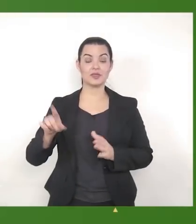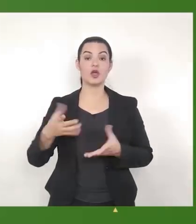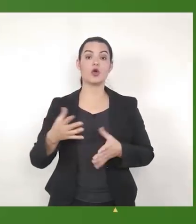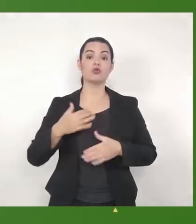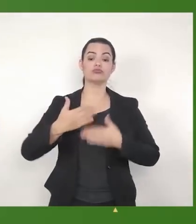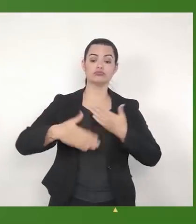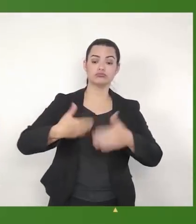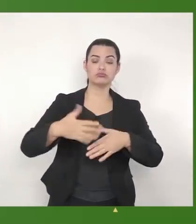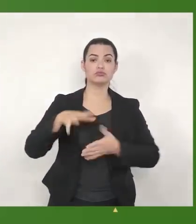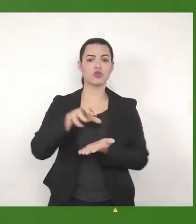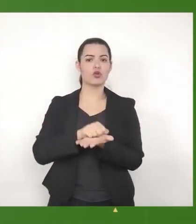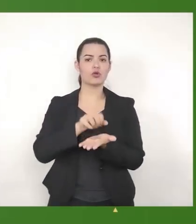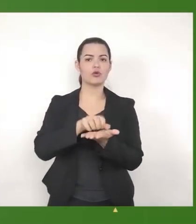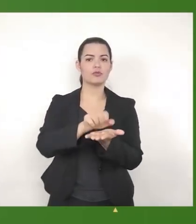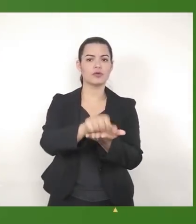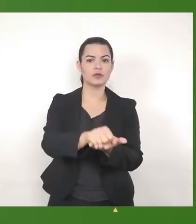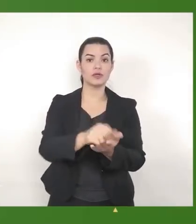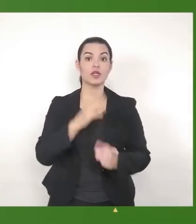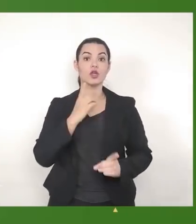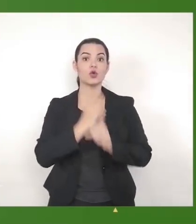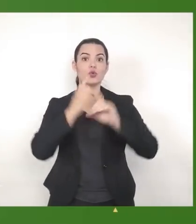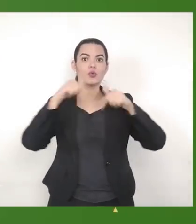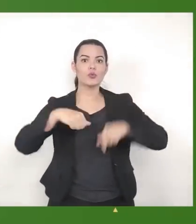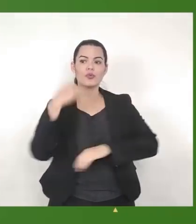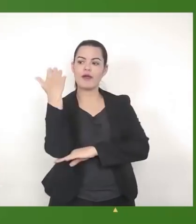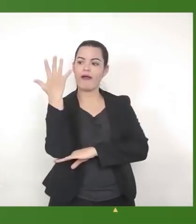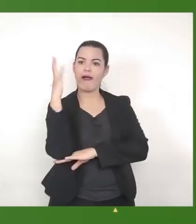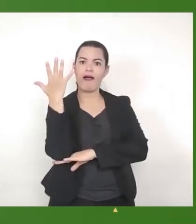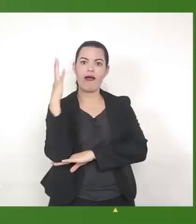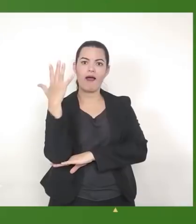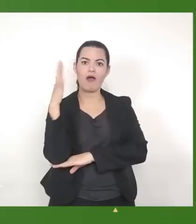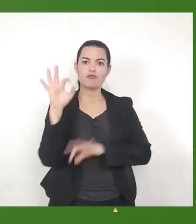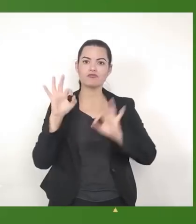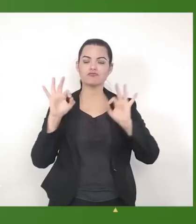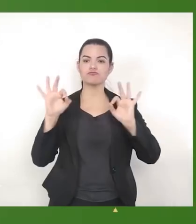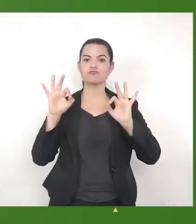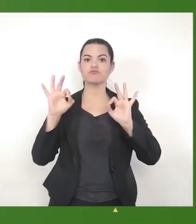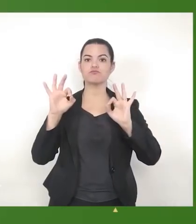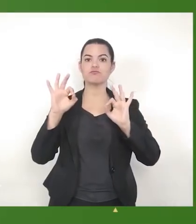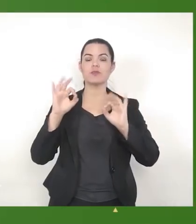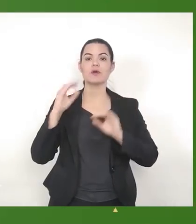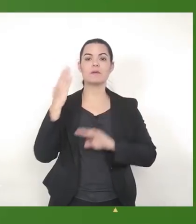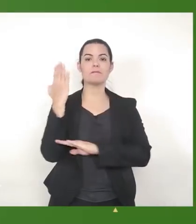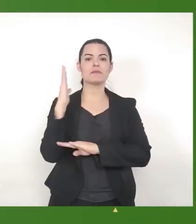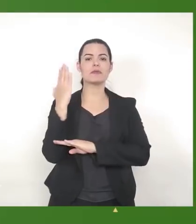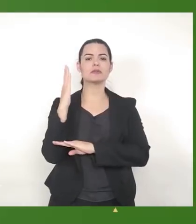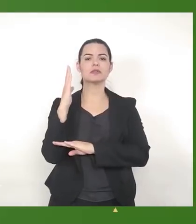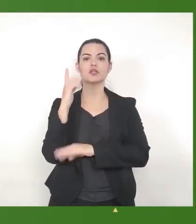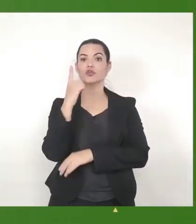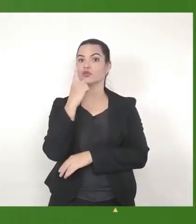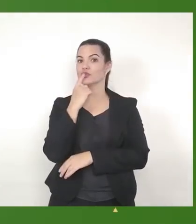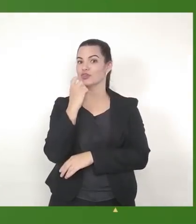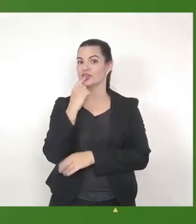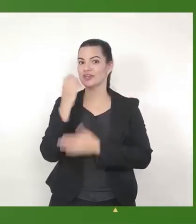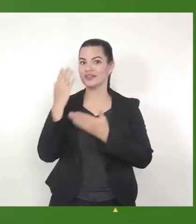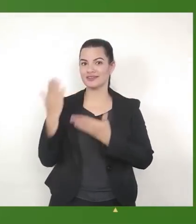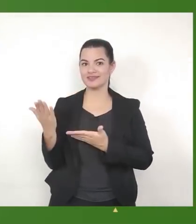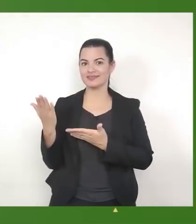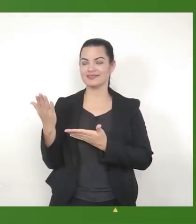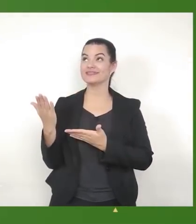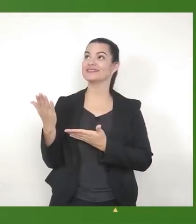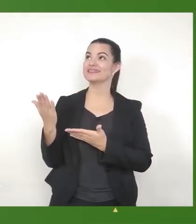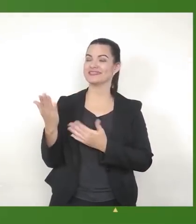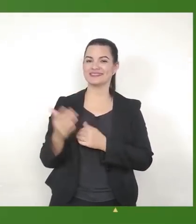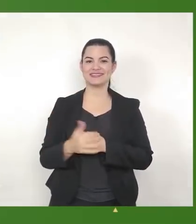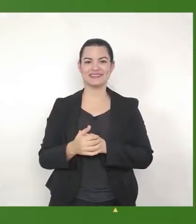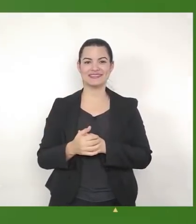eles encontraram por aqui uma árvore com essa madeira bem avermelhada. A árvore é